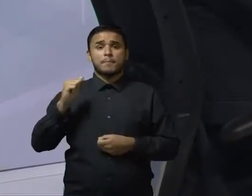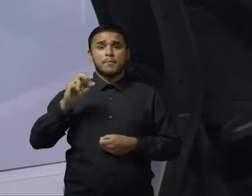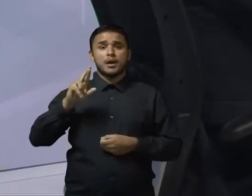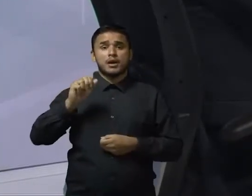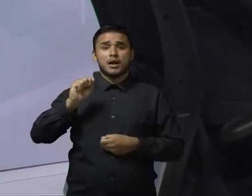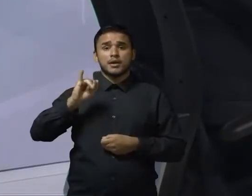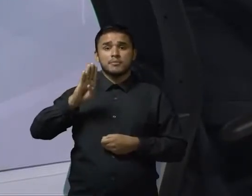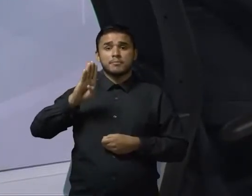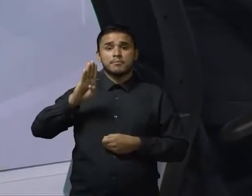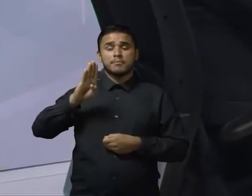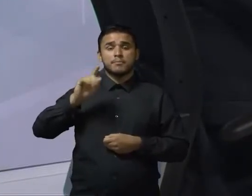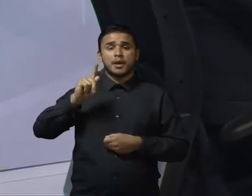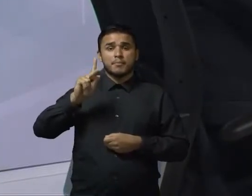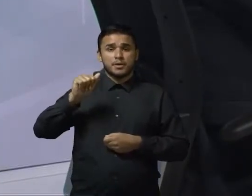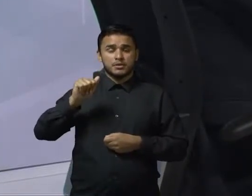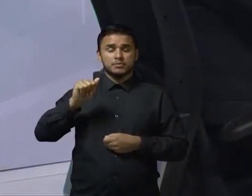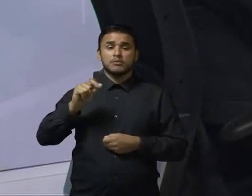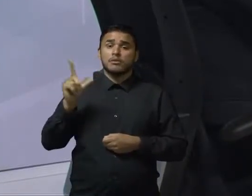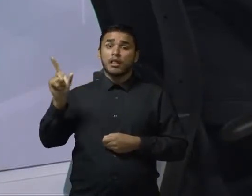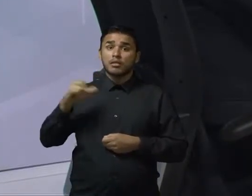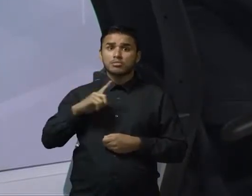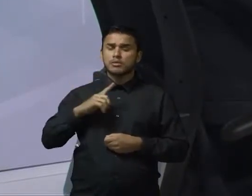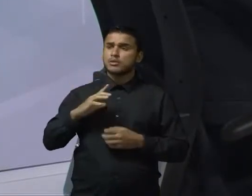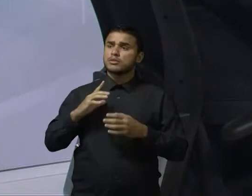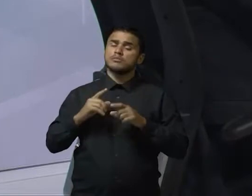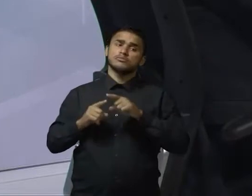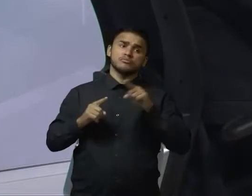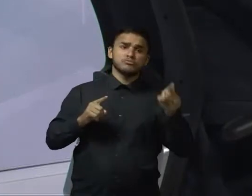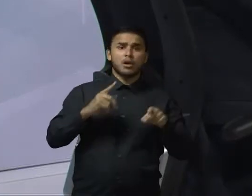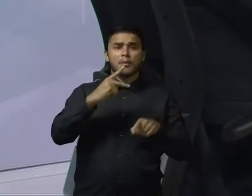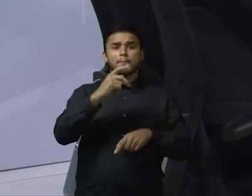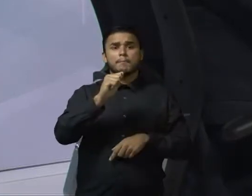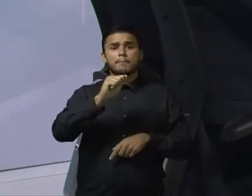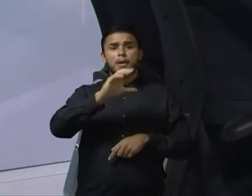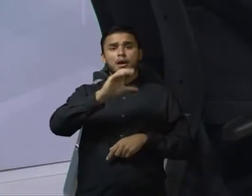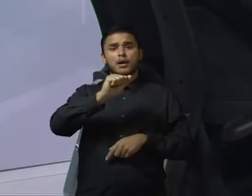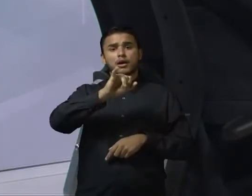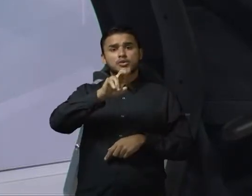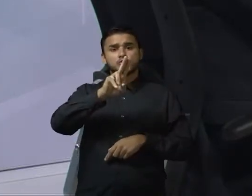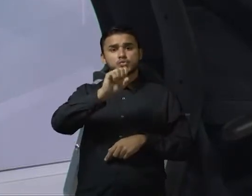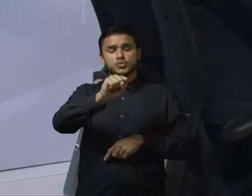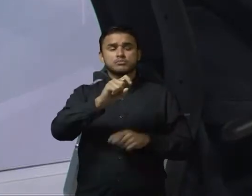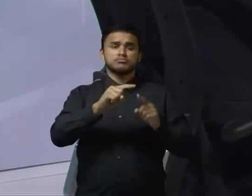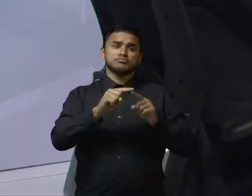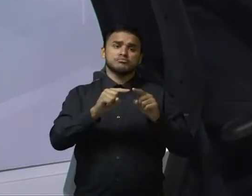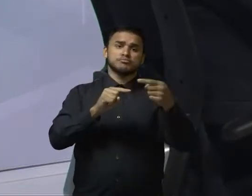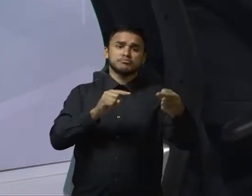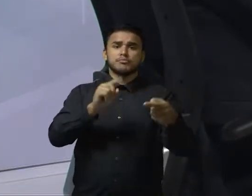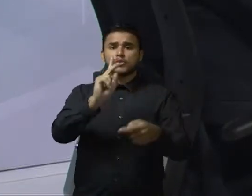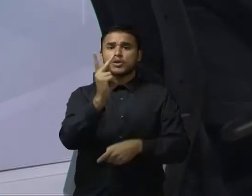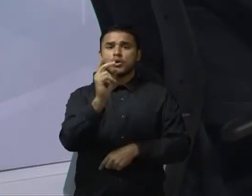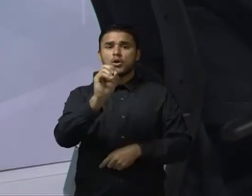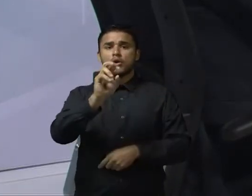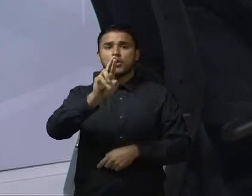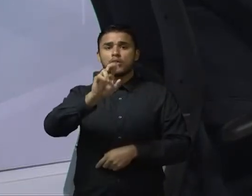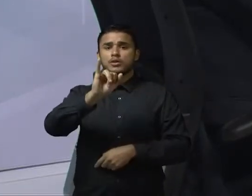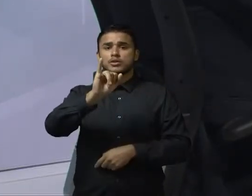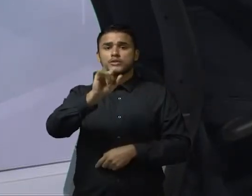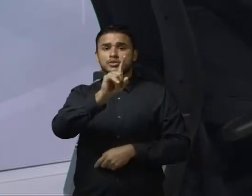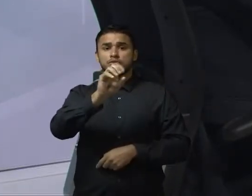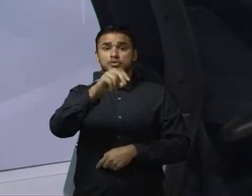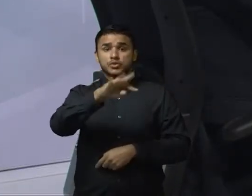em Pacajus e Horizonte. De maneira que a gente está adotando medidas, né, pela